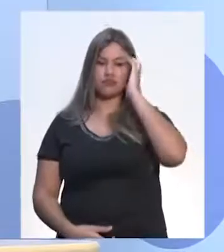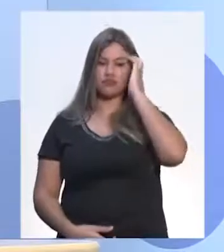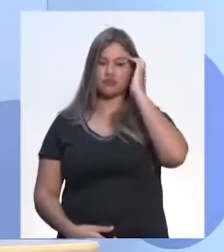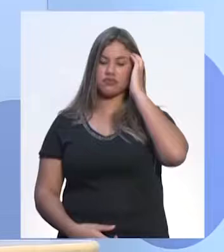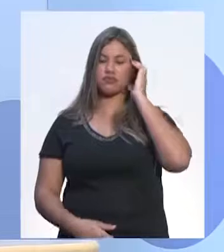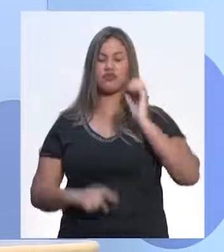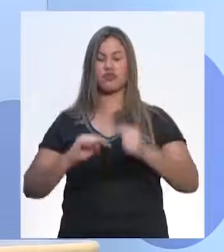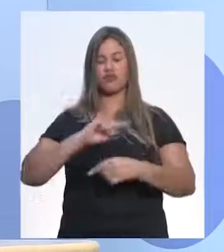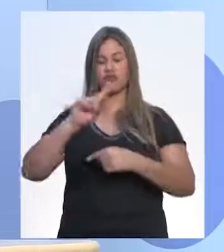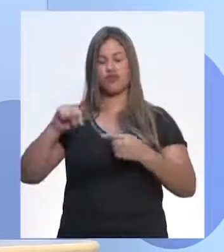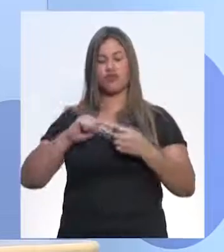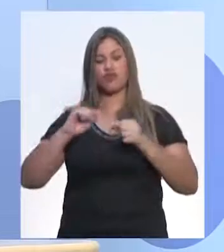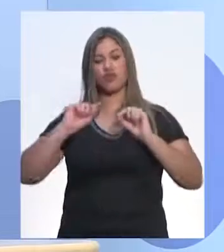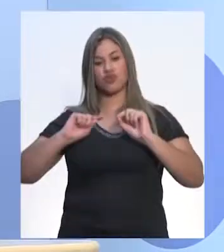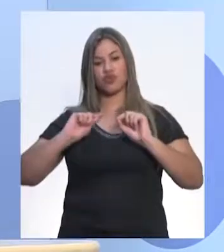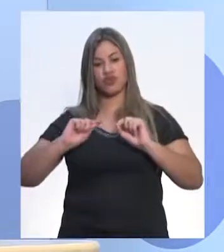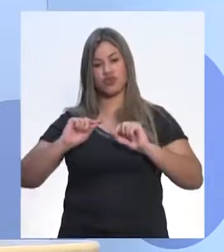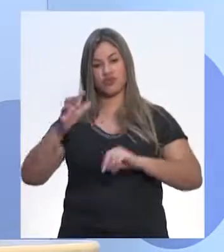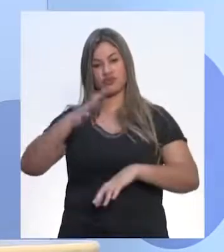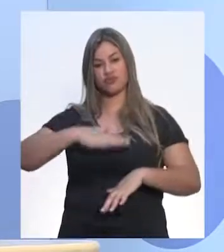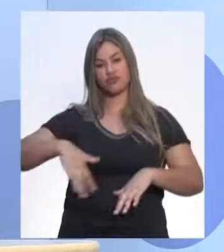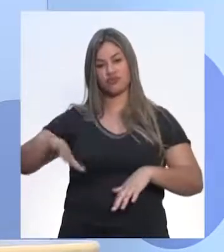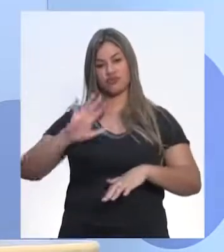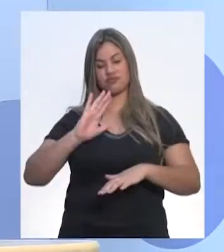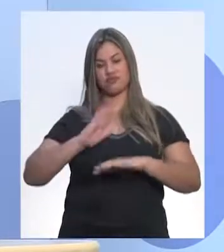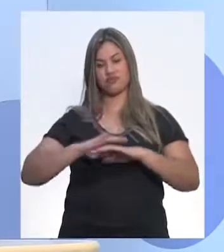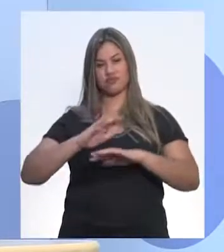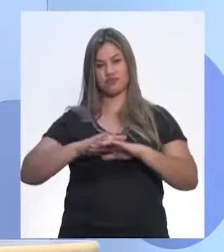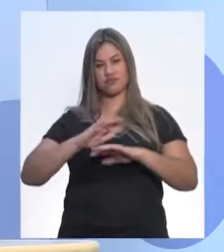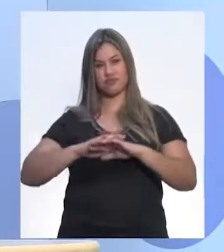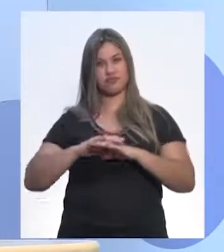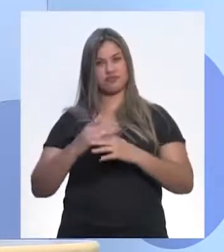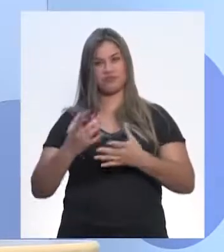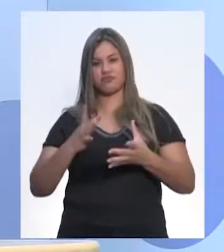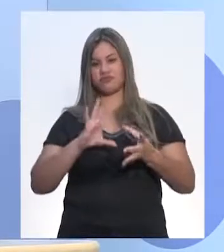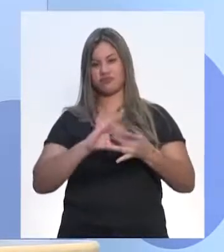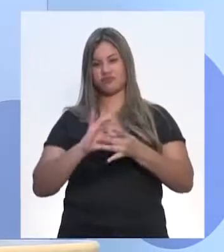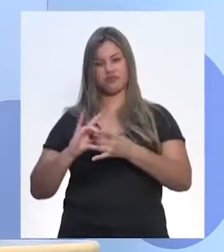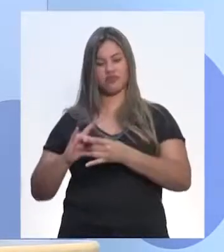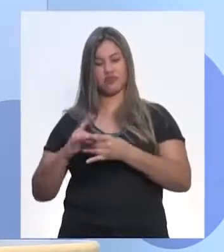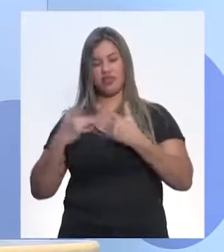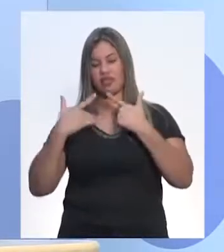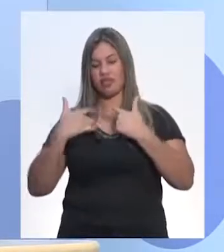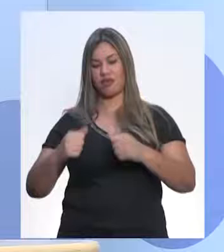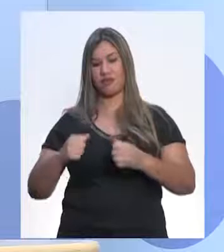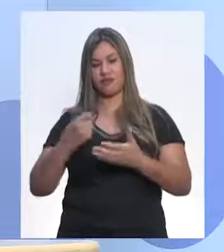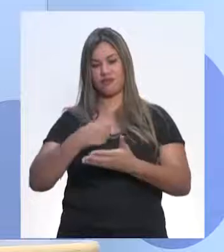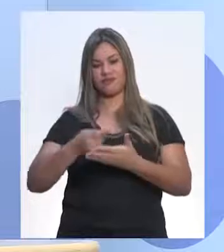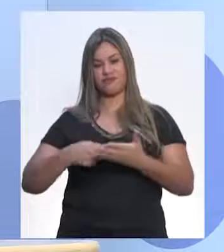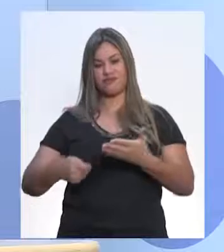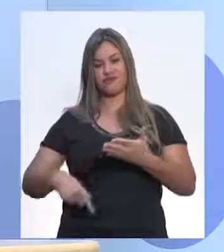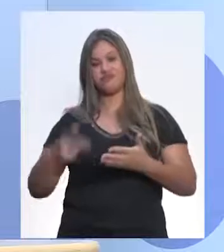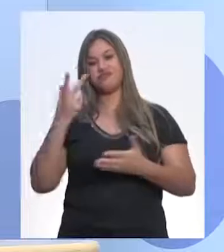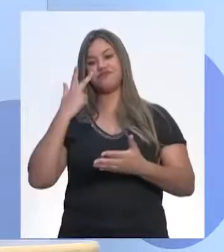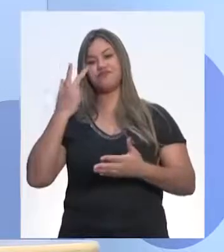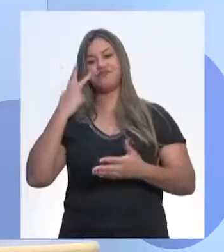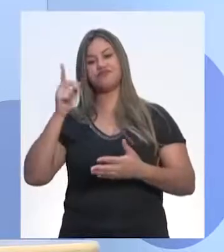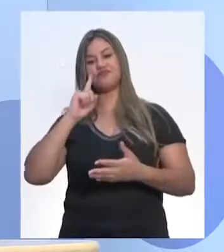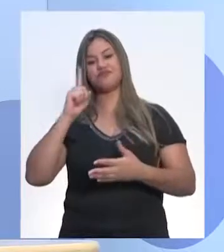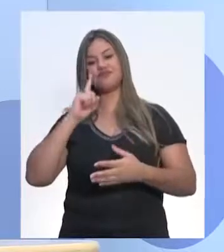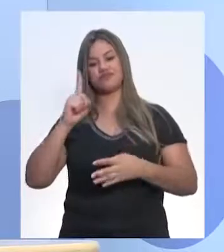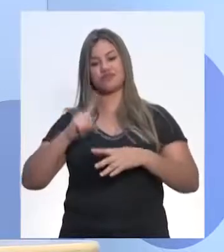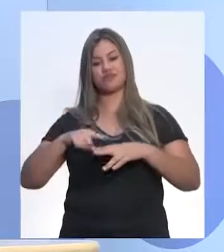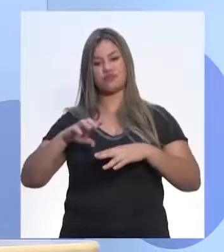ambas, qualquer pessoa que pegar, qualquer um, ou o texto, né, a linguagem escrita ali, a materna, ou essa linguagem